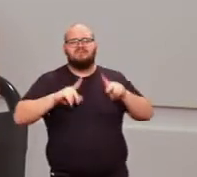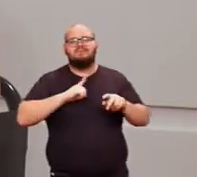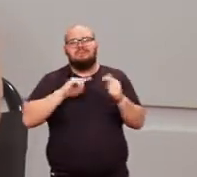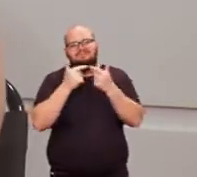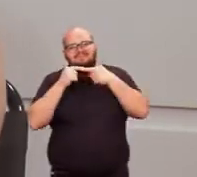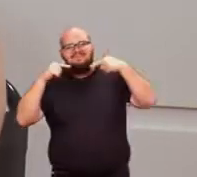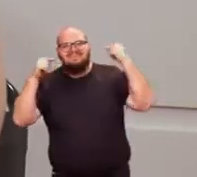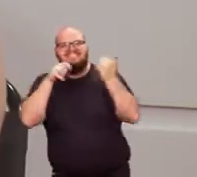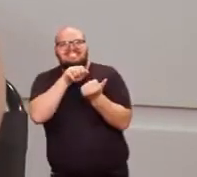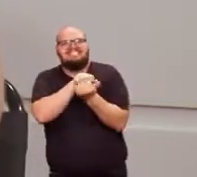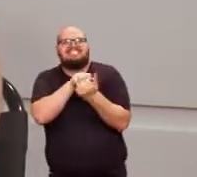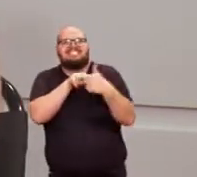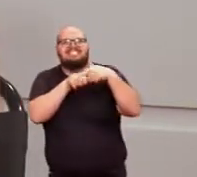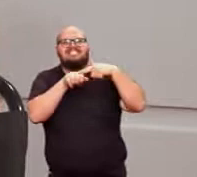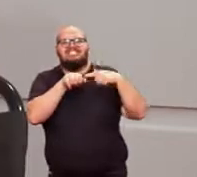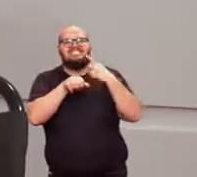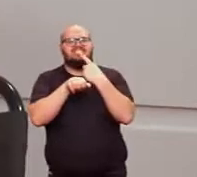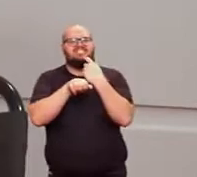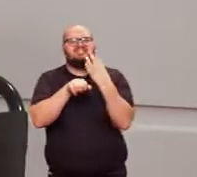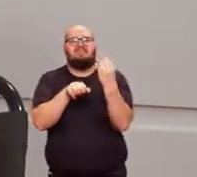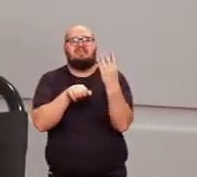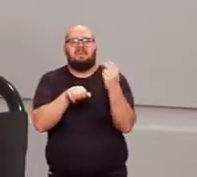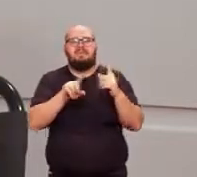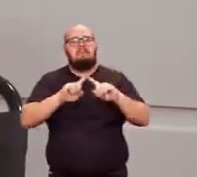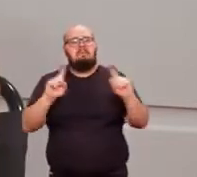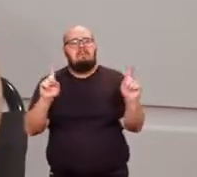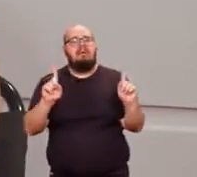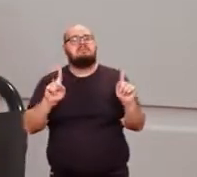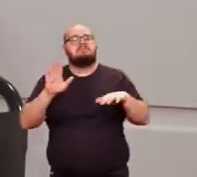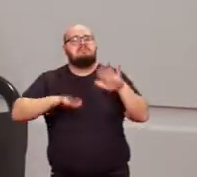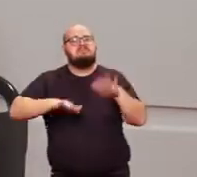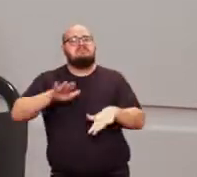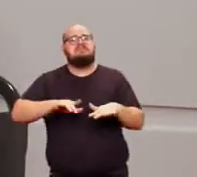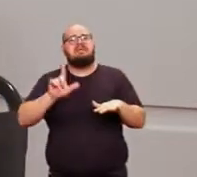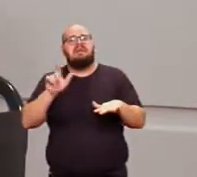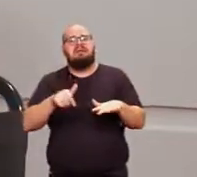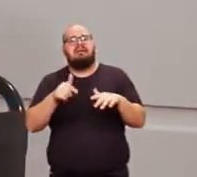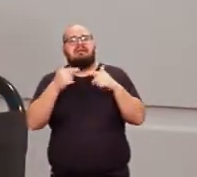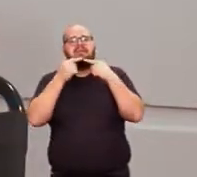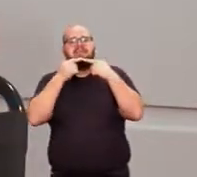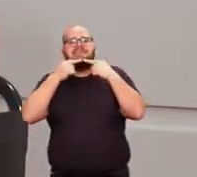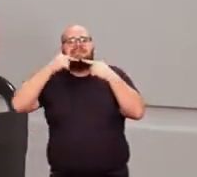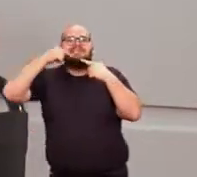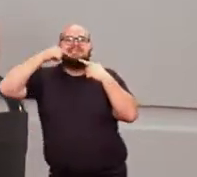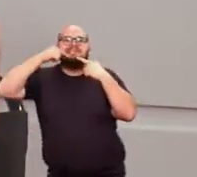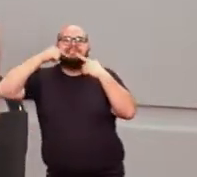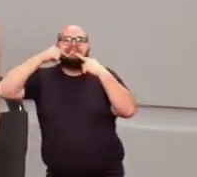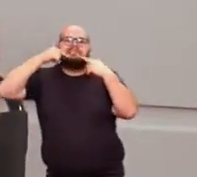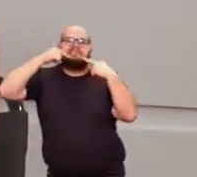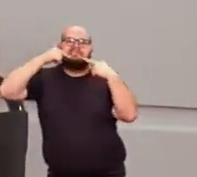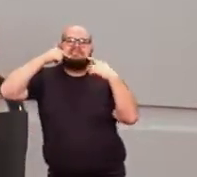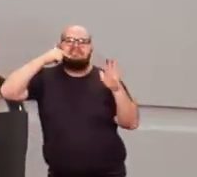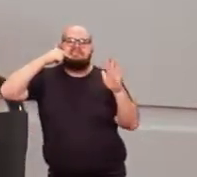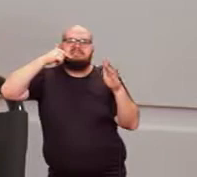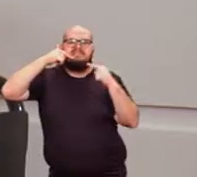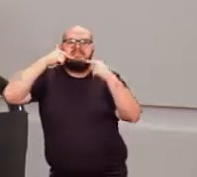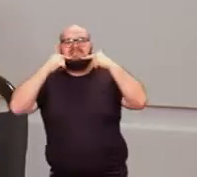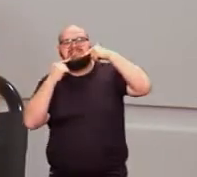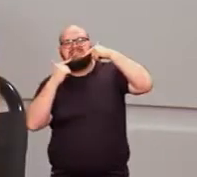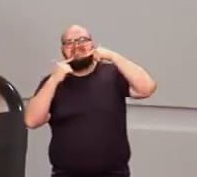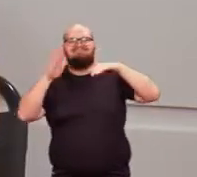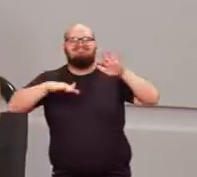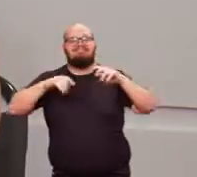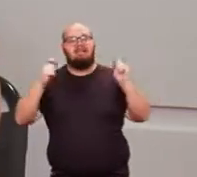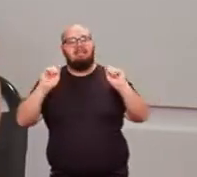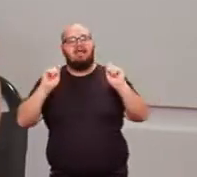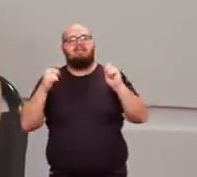um sorriso gengival que aparece, sim, uma grande área de gengiva, mas, além disso, ela não é unilateral. Um lado, por exemplo, tem uma elevação maior do que o